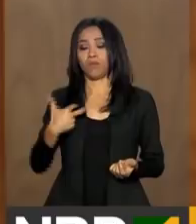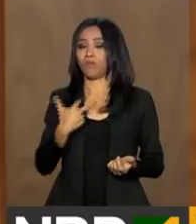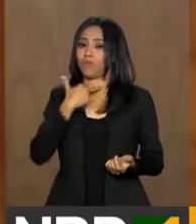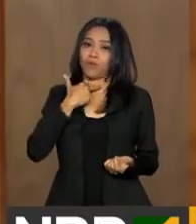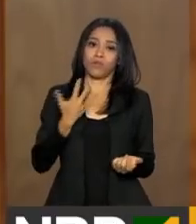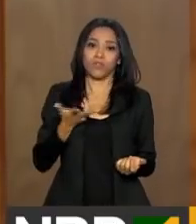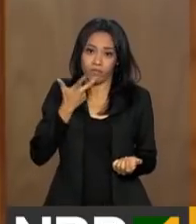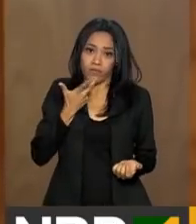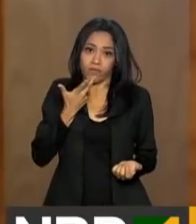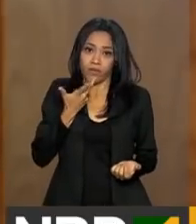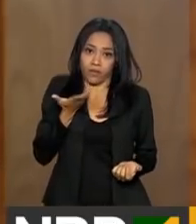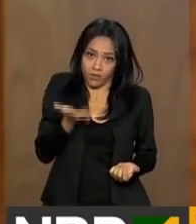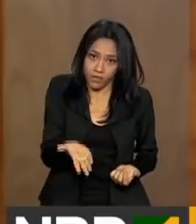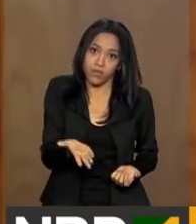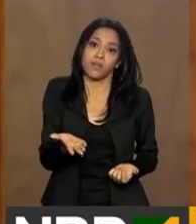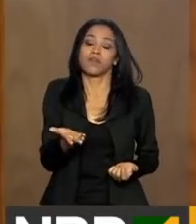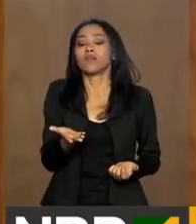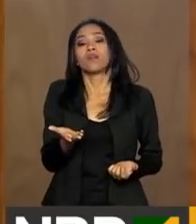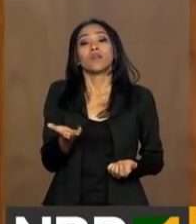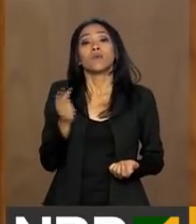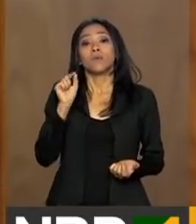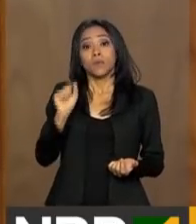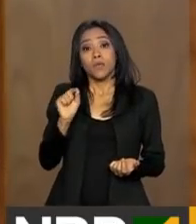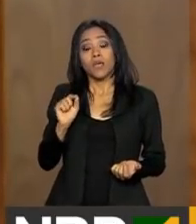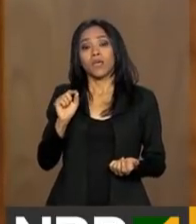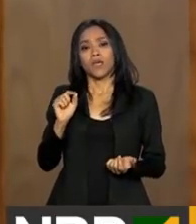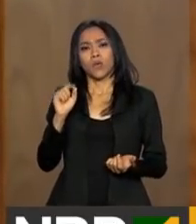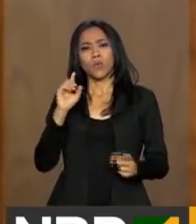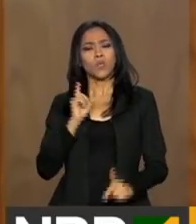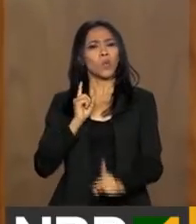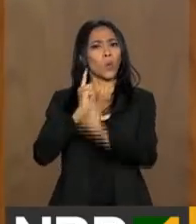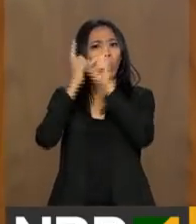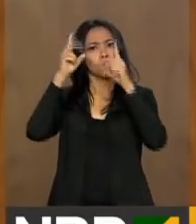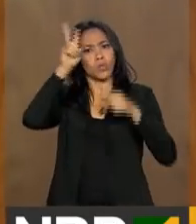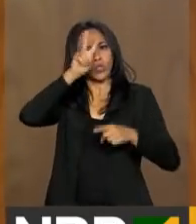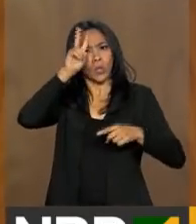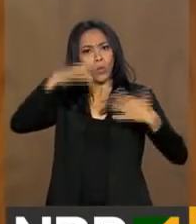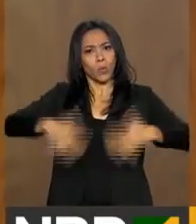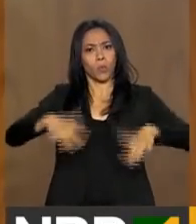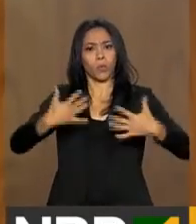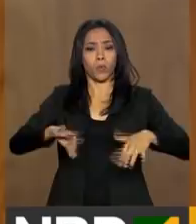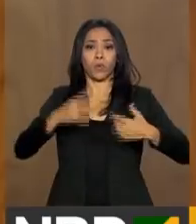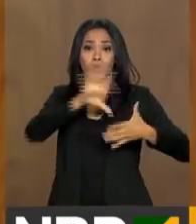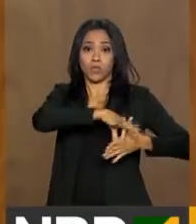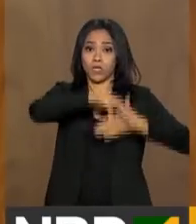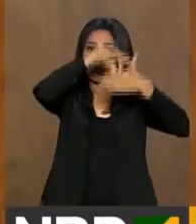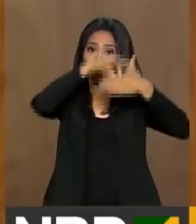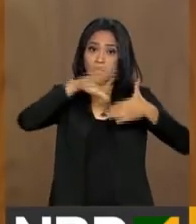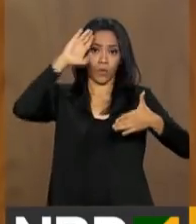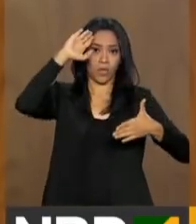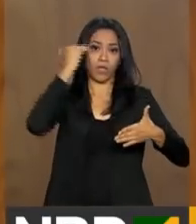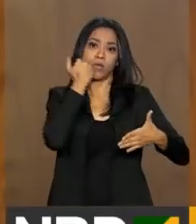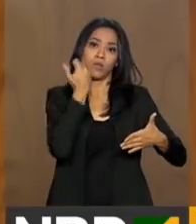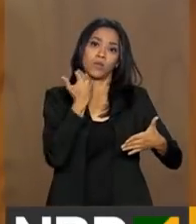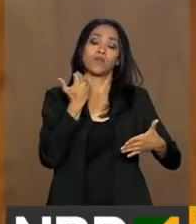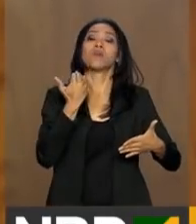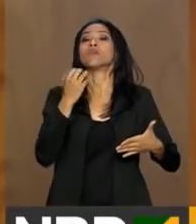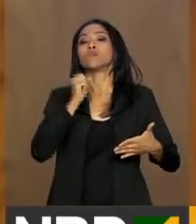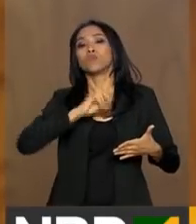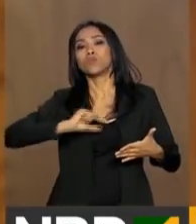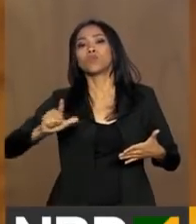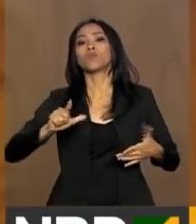deixar de registrar o histórico encontro de hoje entre os líderes da Coreia do Sul e da Coreia do